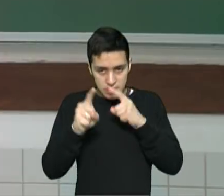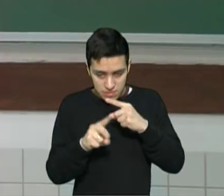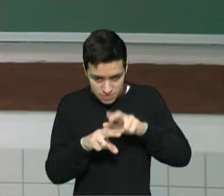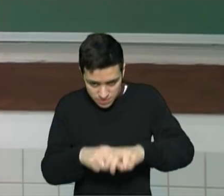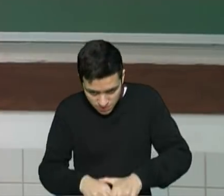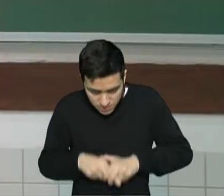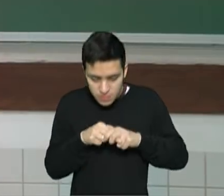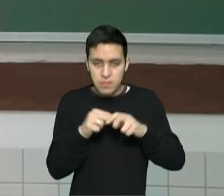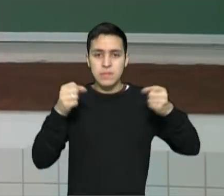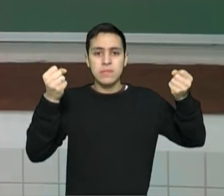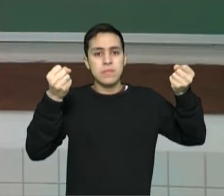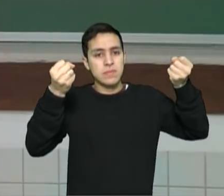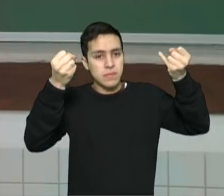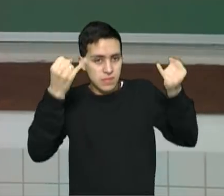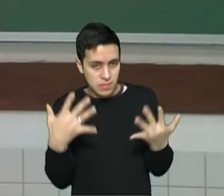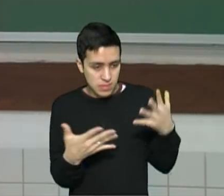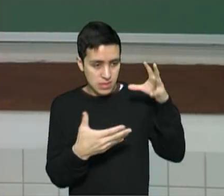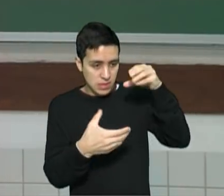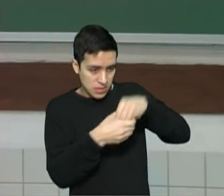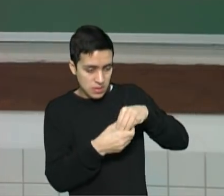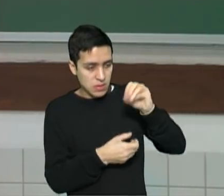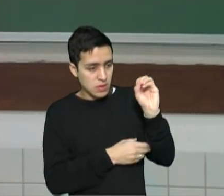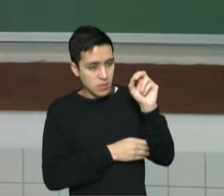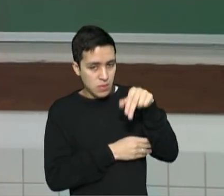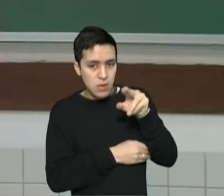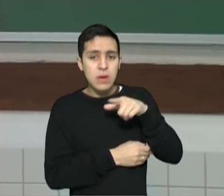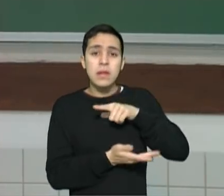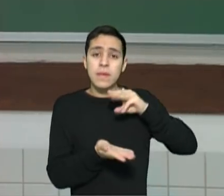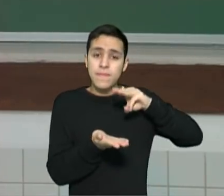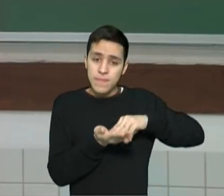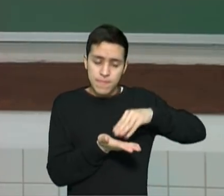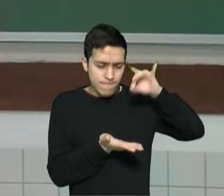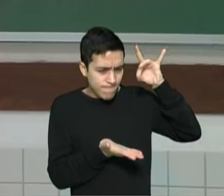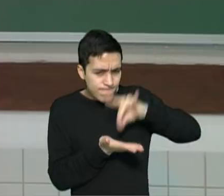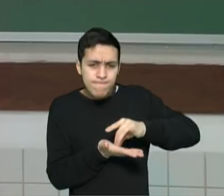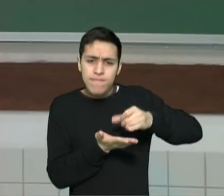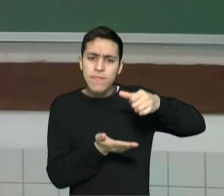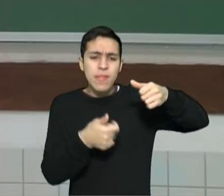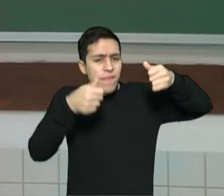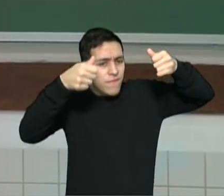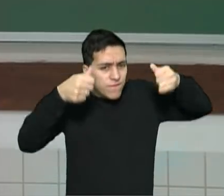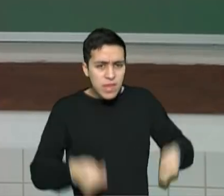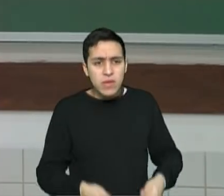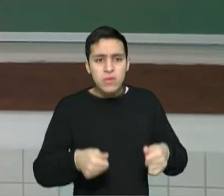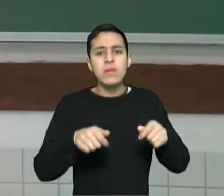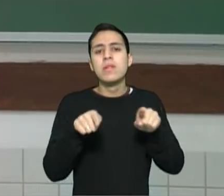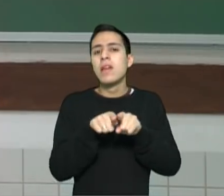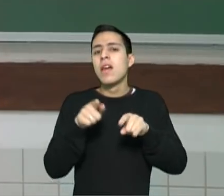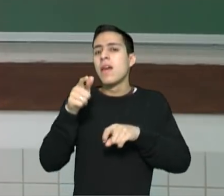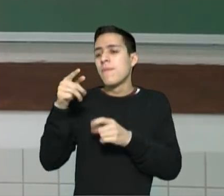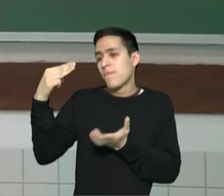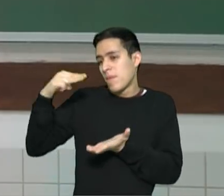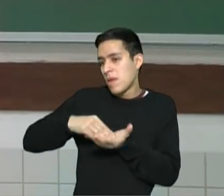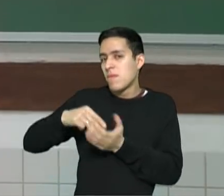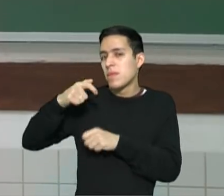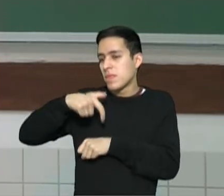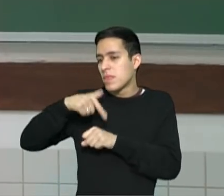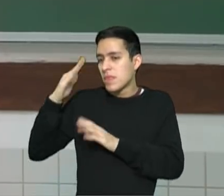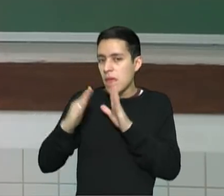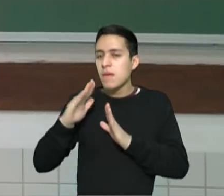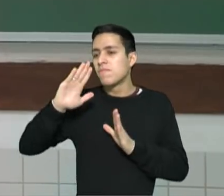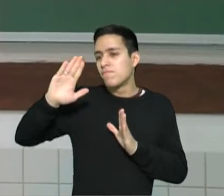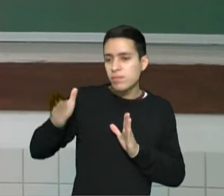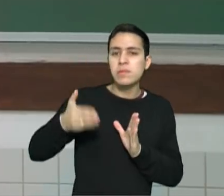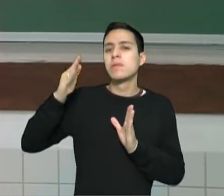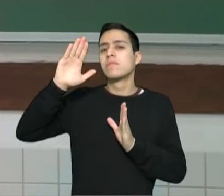nós dizemos que na ONU nós temos membros fixos e temos membros temporários, que vão rodando